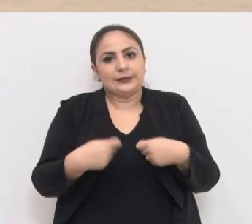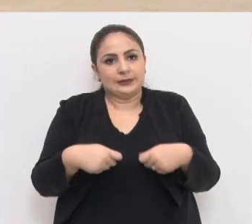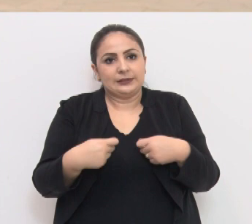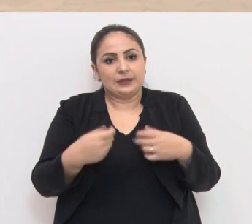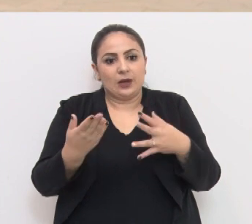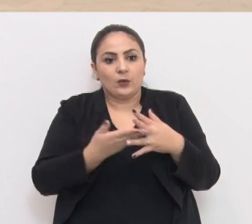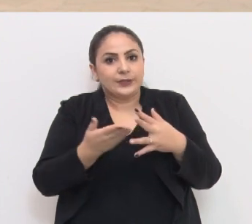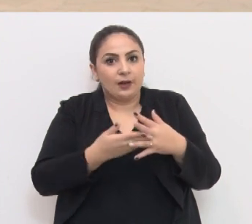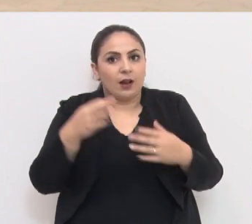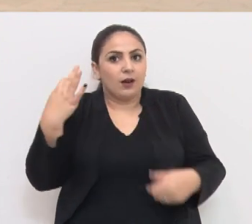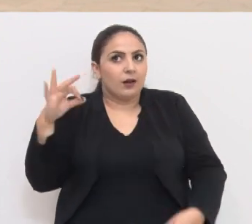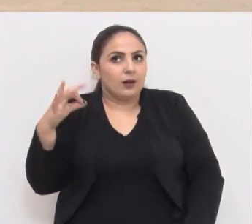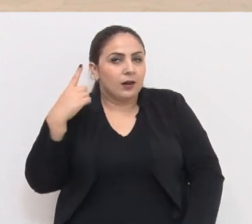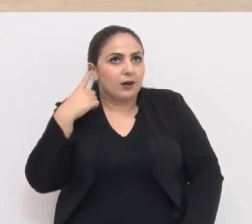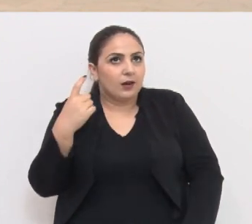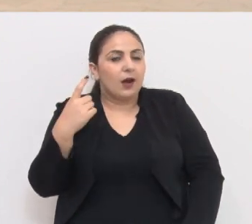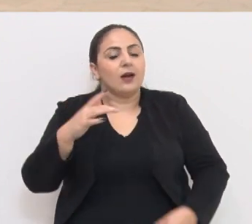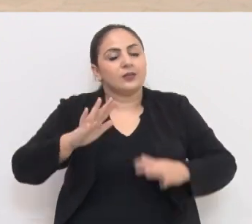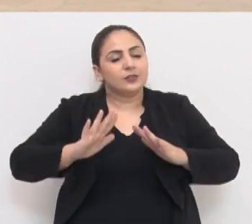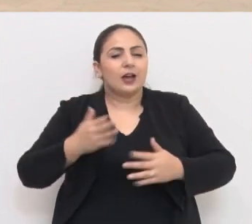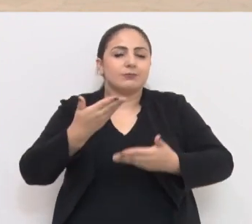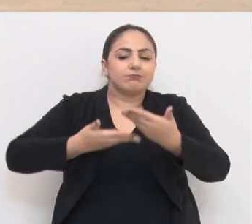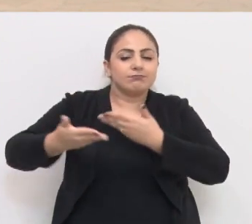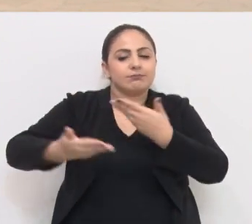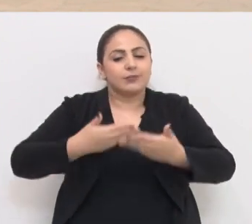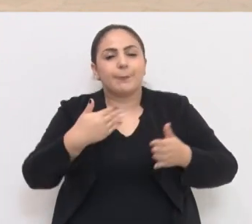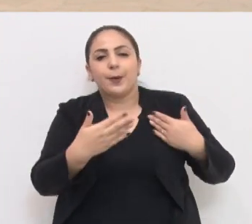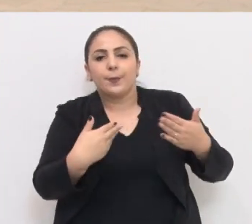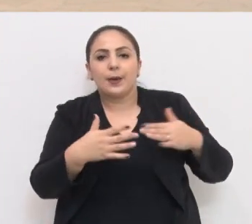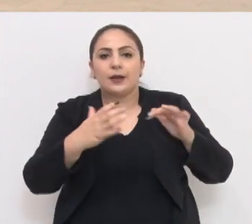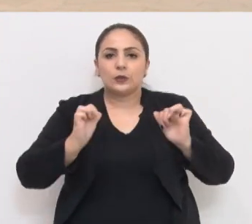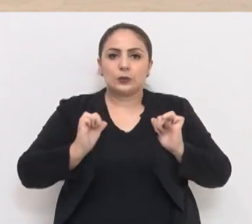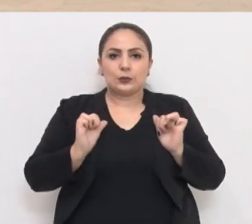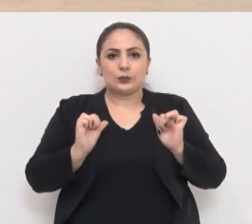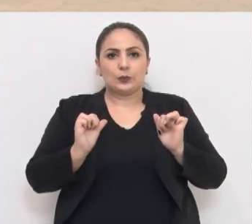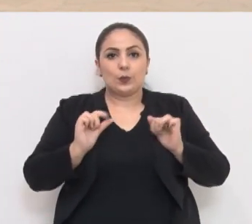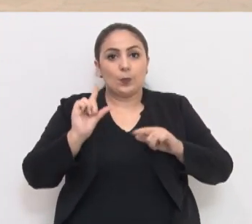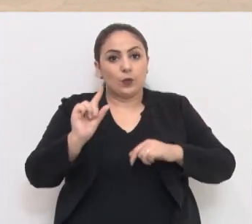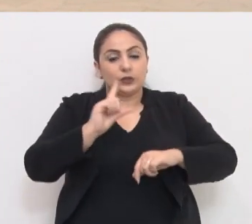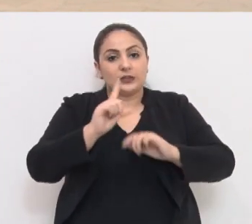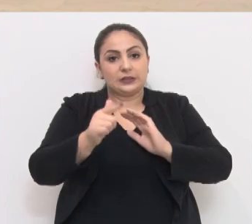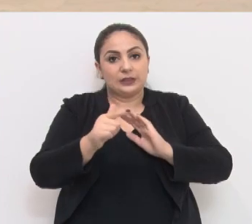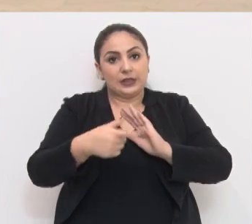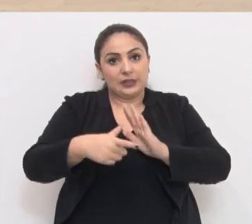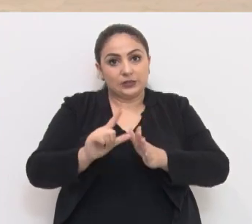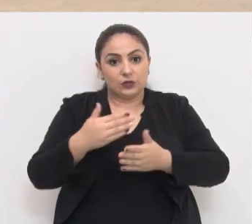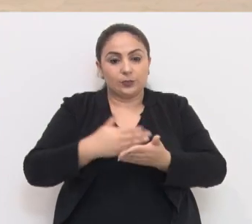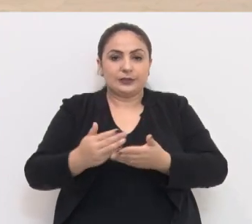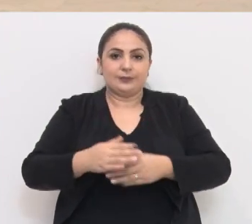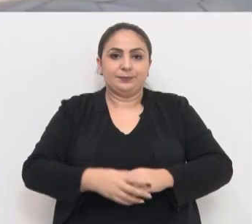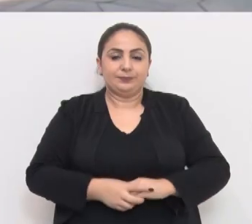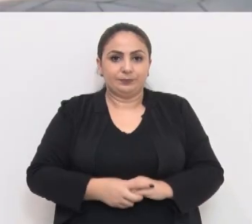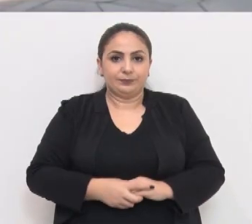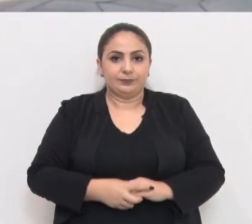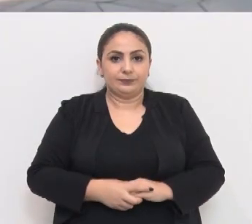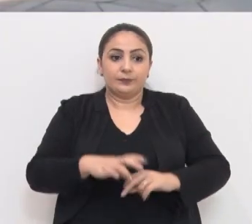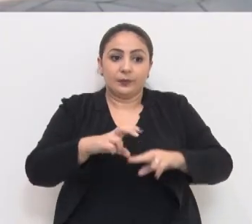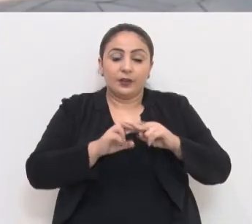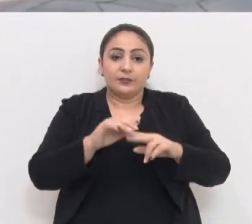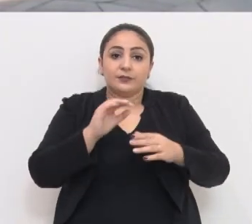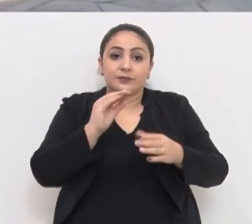emenda parlamentar de R$ 250 mil vai ser aplicada no projeto de cobertura da instituição que fica no